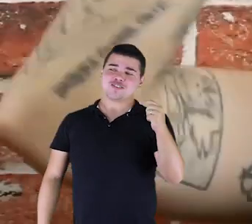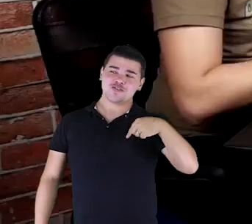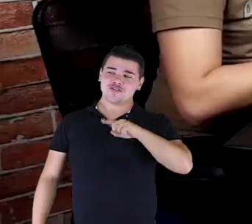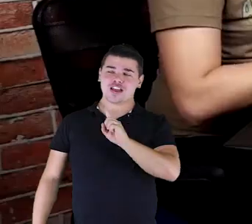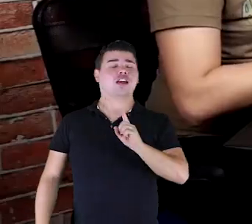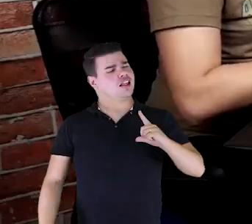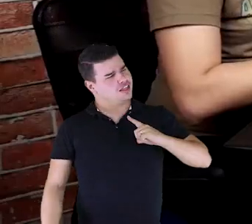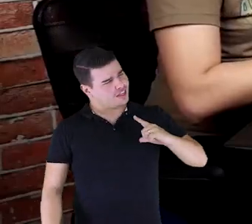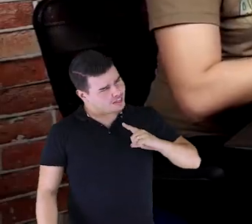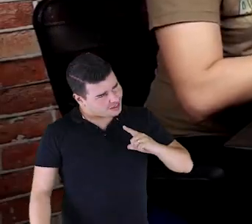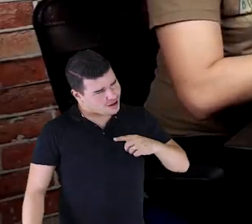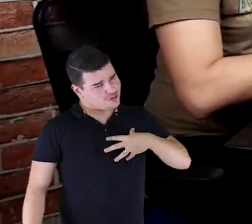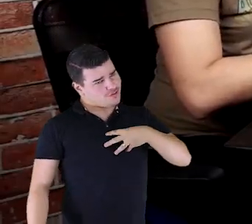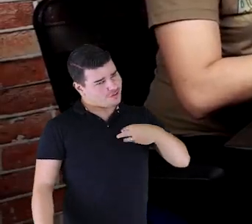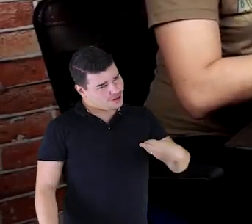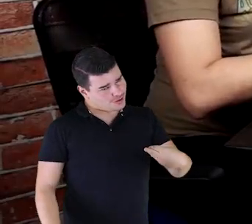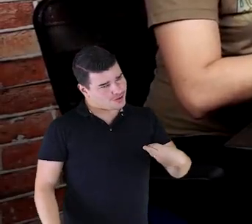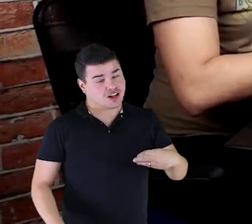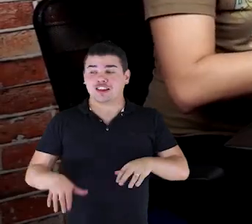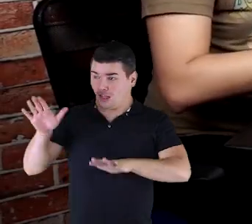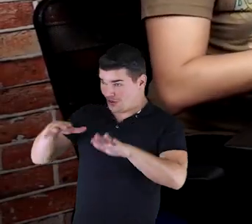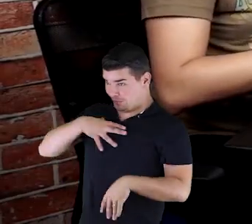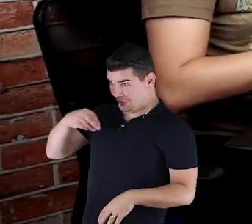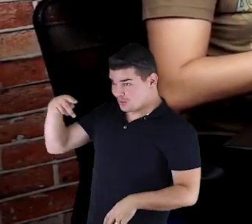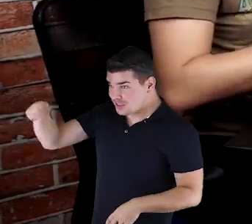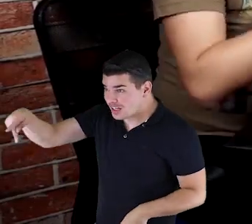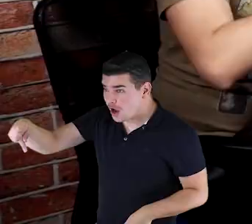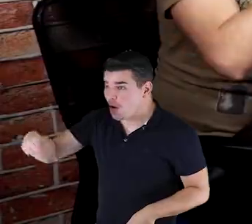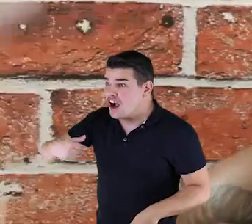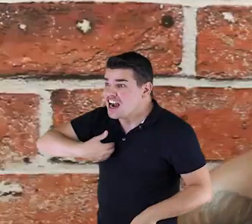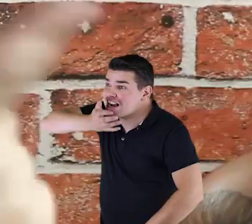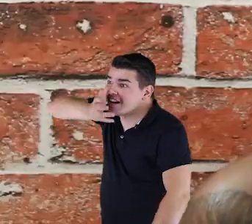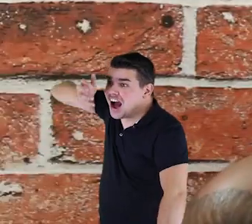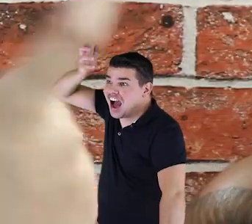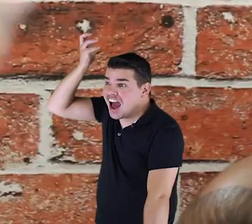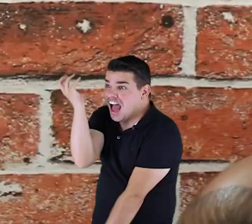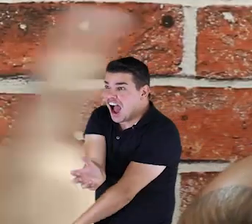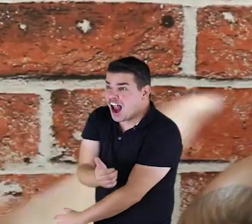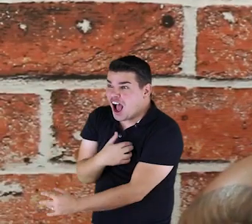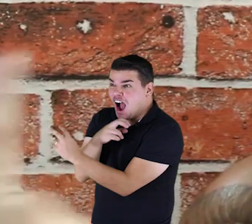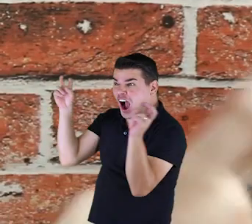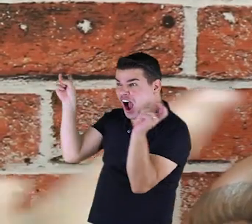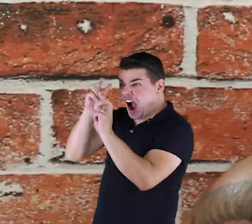nos dois. Talvez o filho seja seu. Caralho!